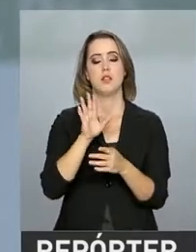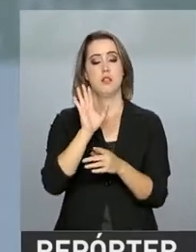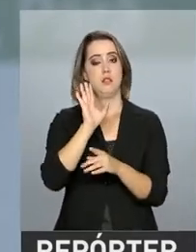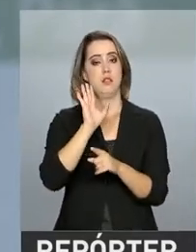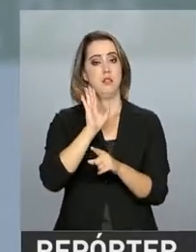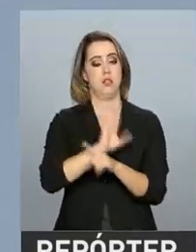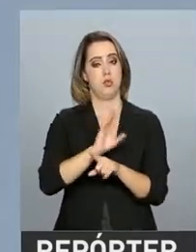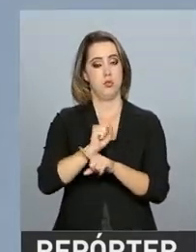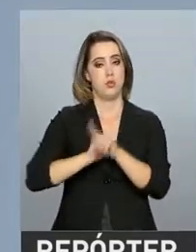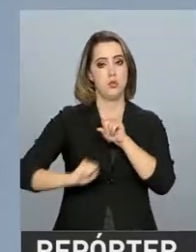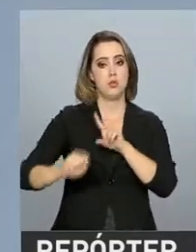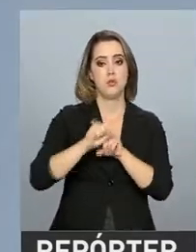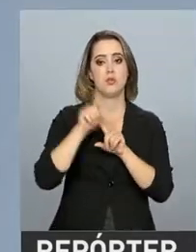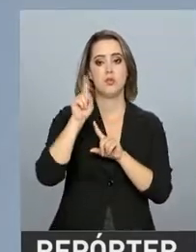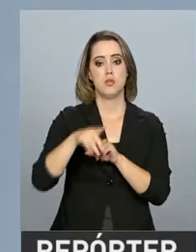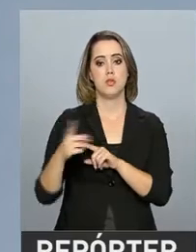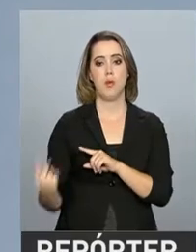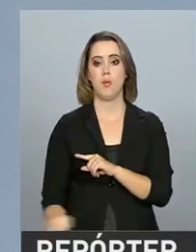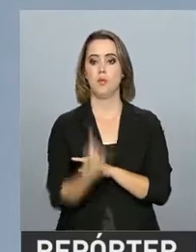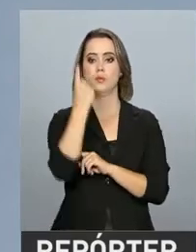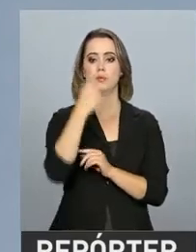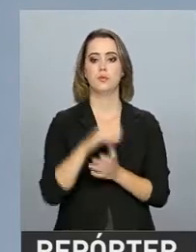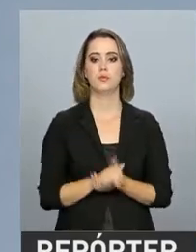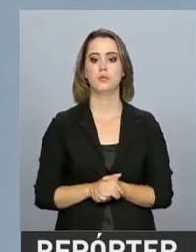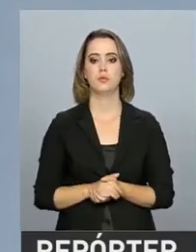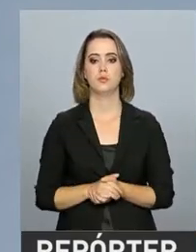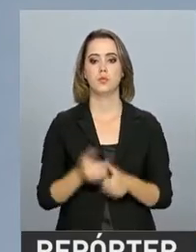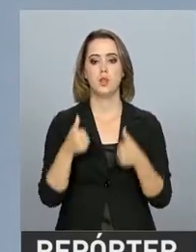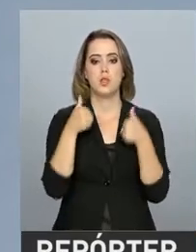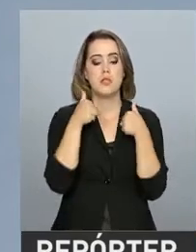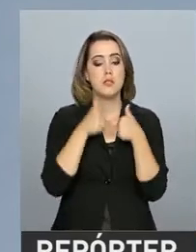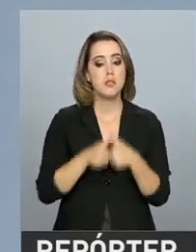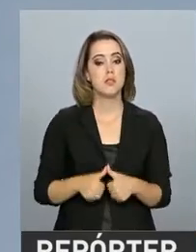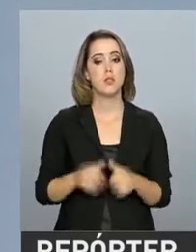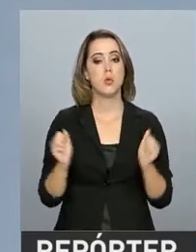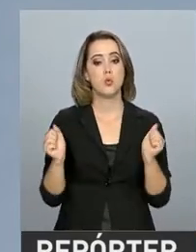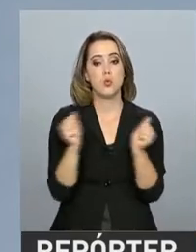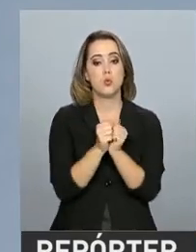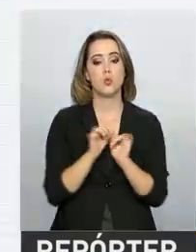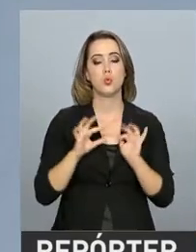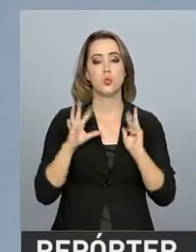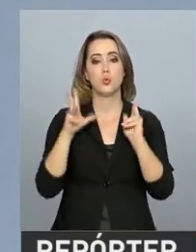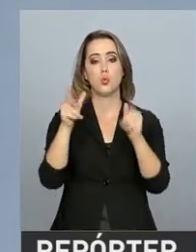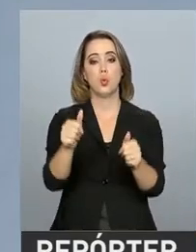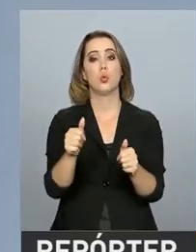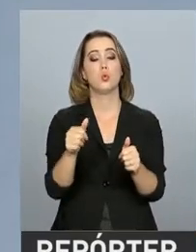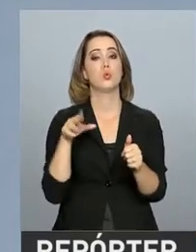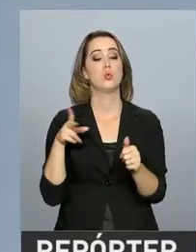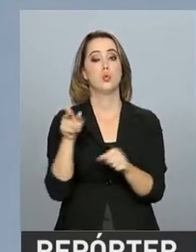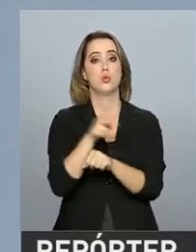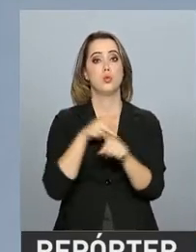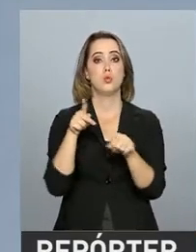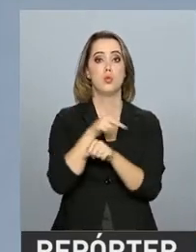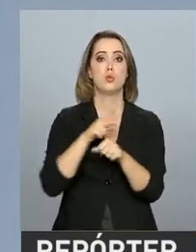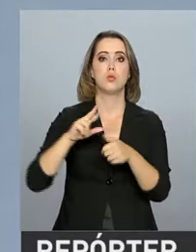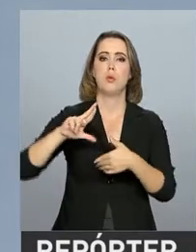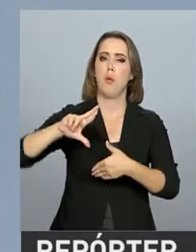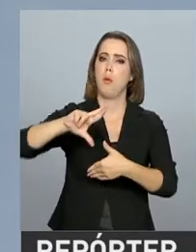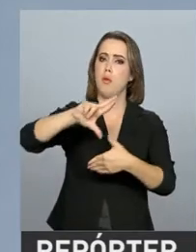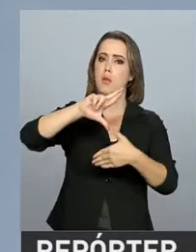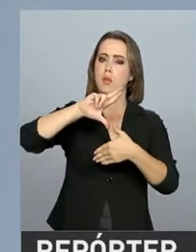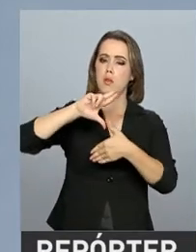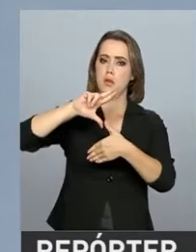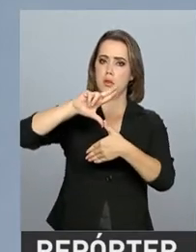é inédito. Estão presentes todos os países latino-americanos aqui. E o que que nós queremos?